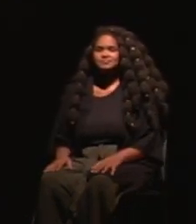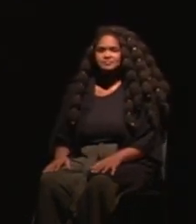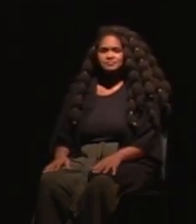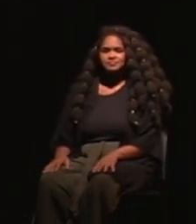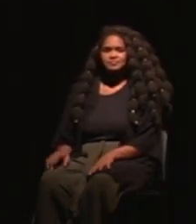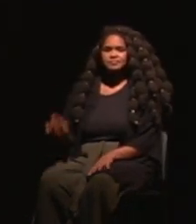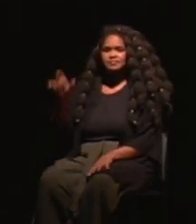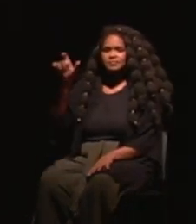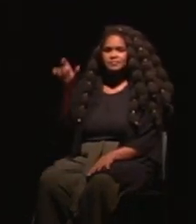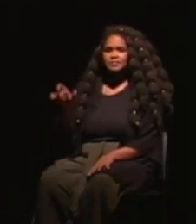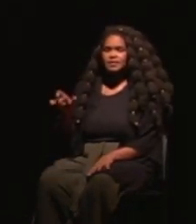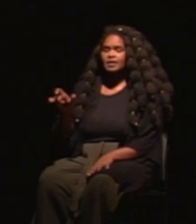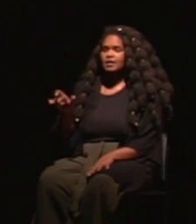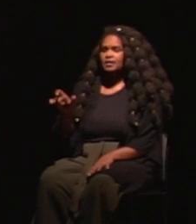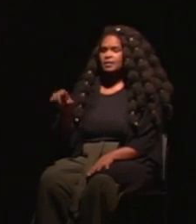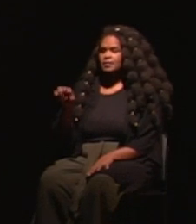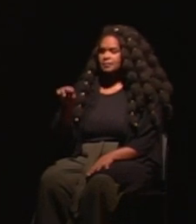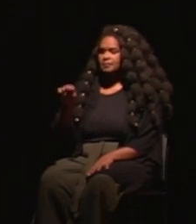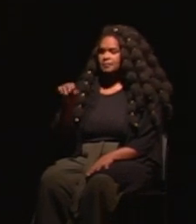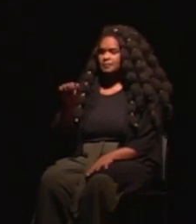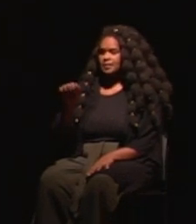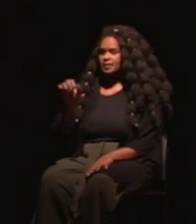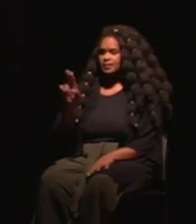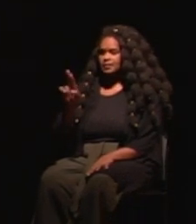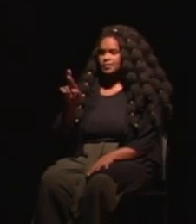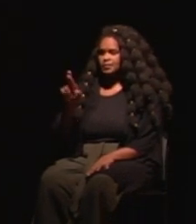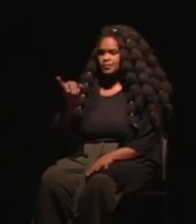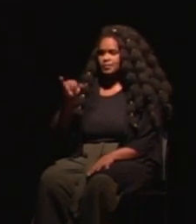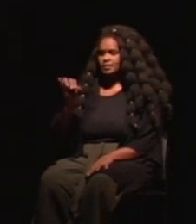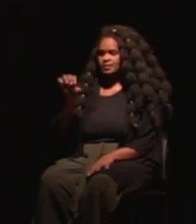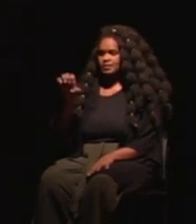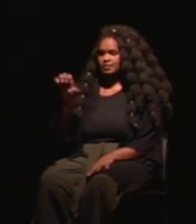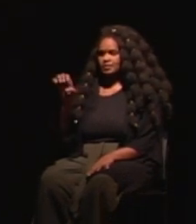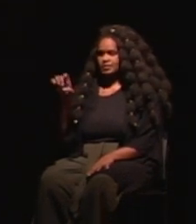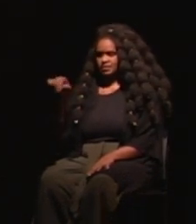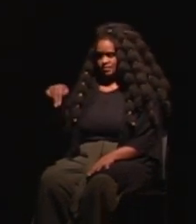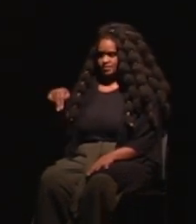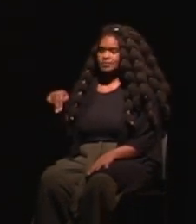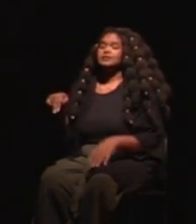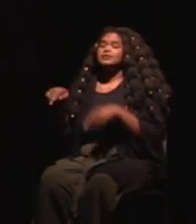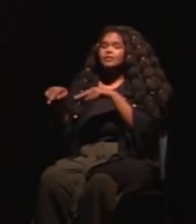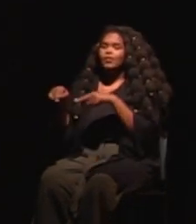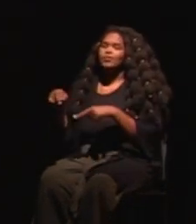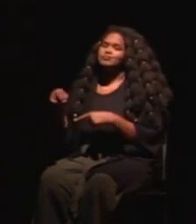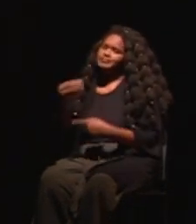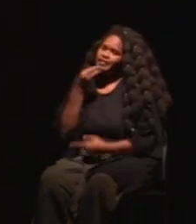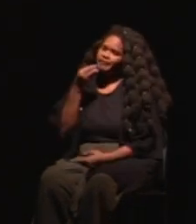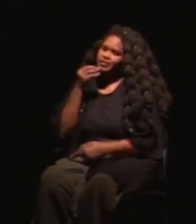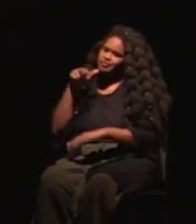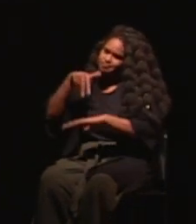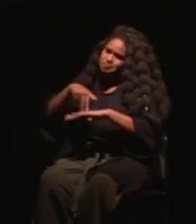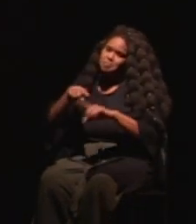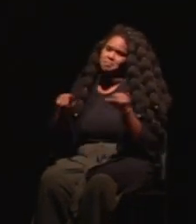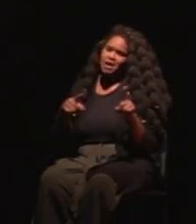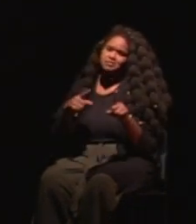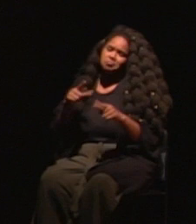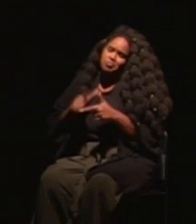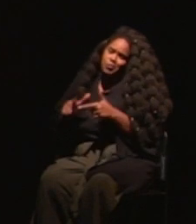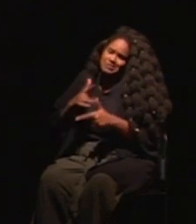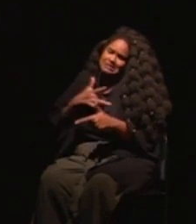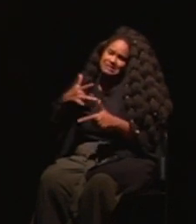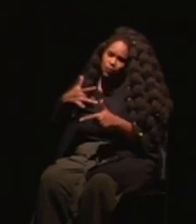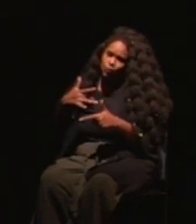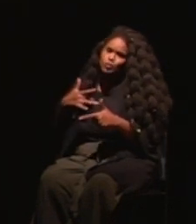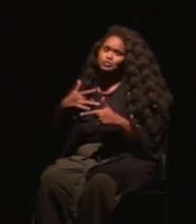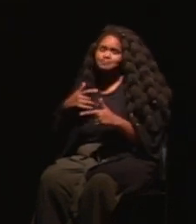nossas, a Maureen Bisiliat, que estarei aqui conosco, não pode estar por questões de saúde, ela já está melhorando, mas, infelizmente, ainda não pode estar